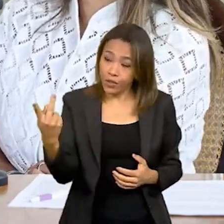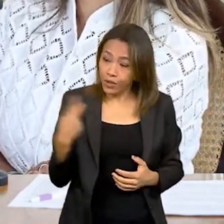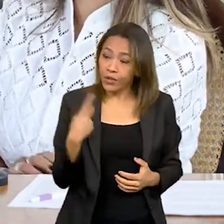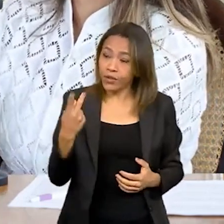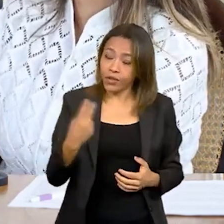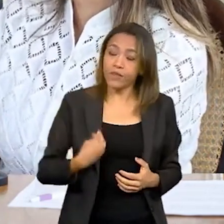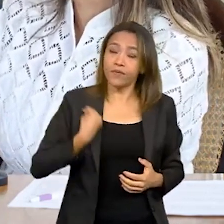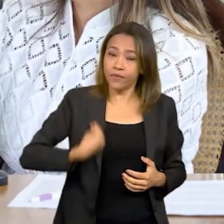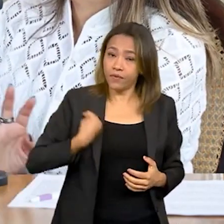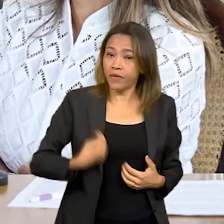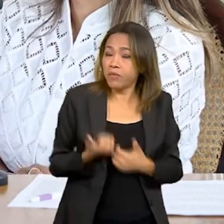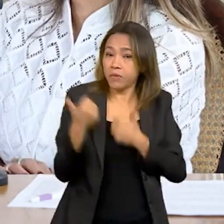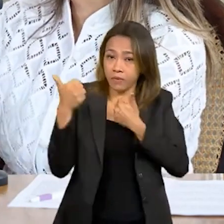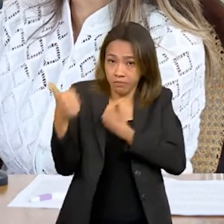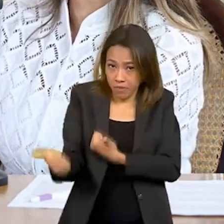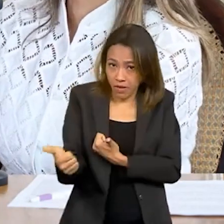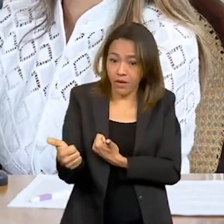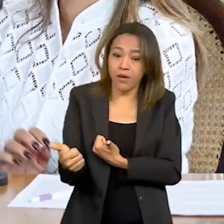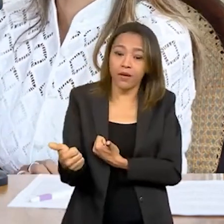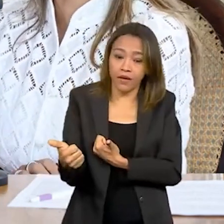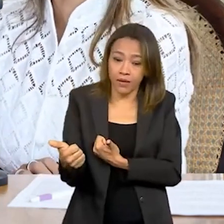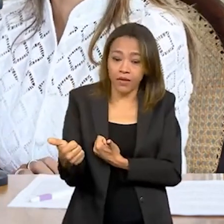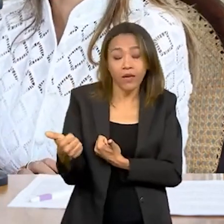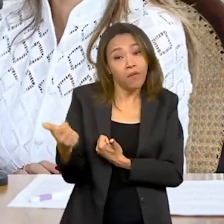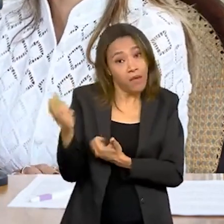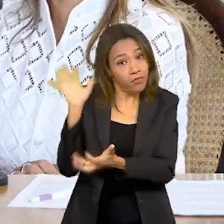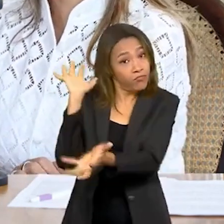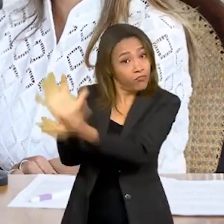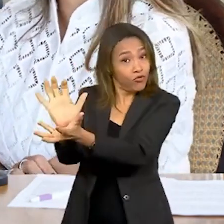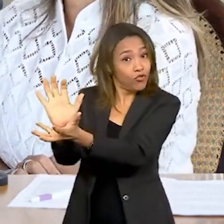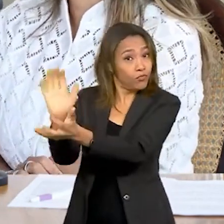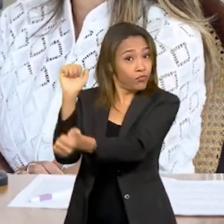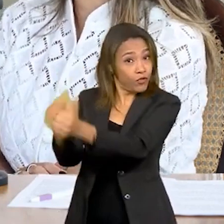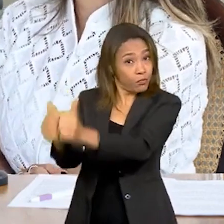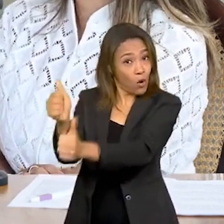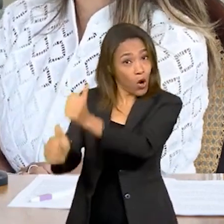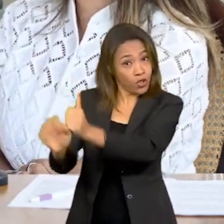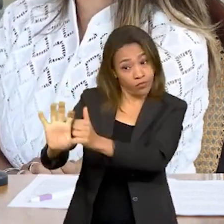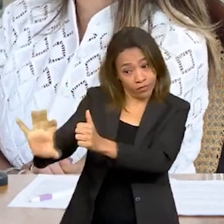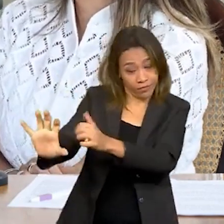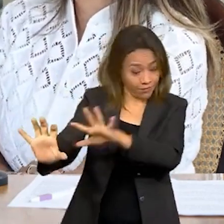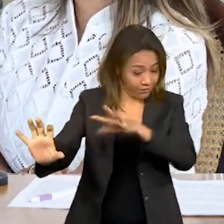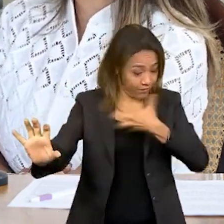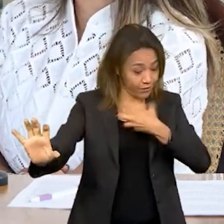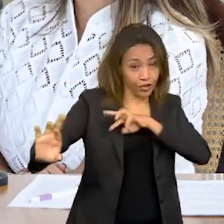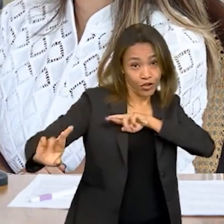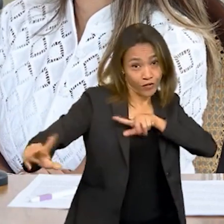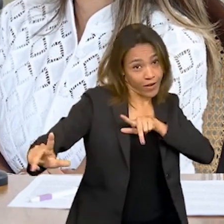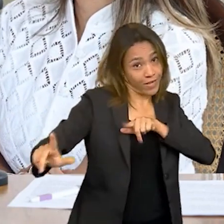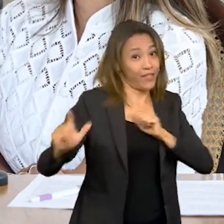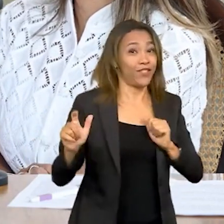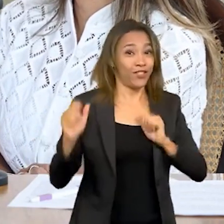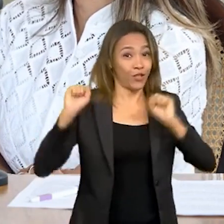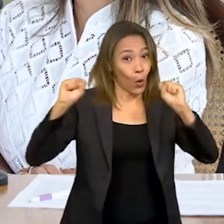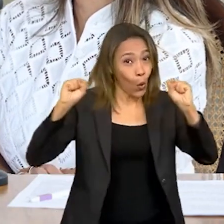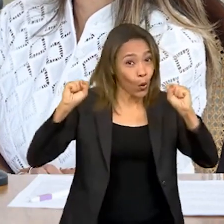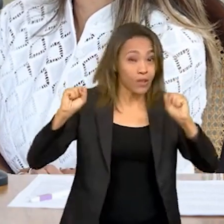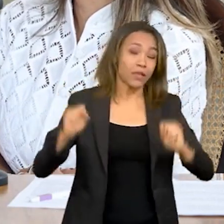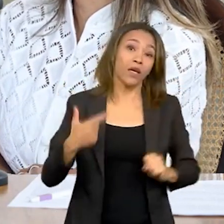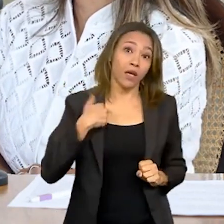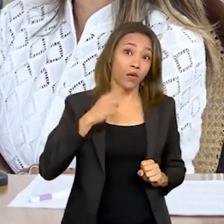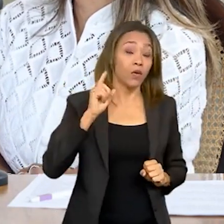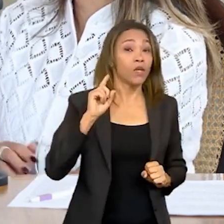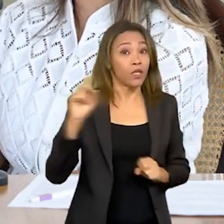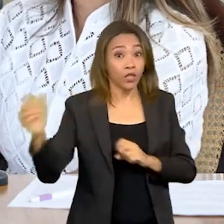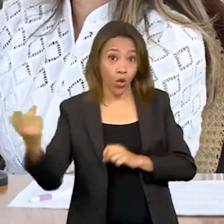modelo mesmo de times diferentes a gente vive bem não a gente poderia quando a gente tá assistindo o jogo eu torço pro Flamengo Às vez com